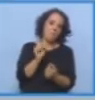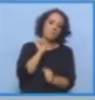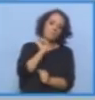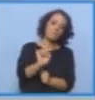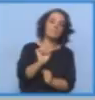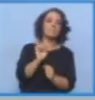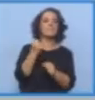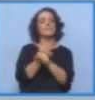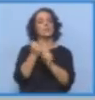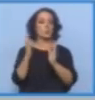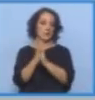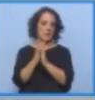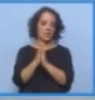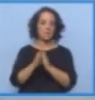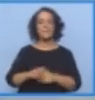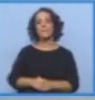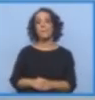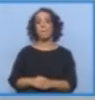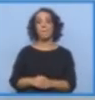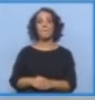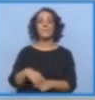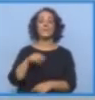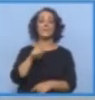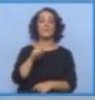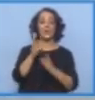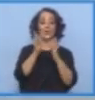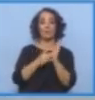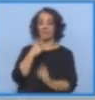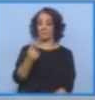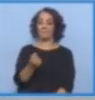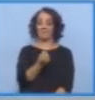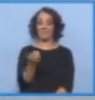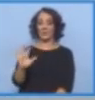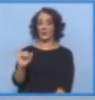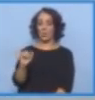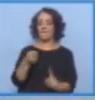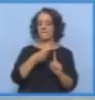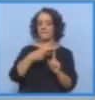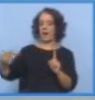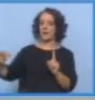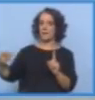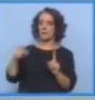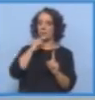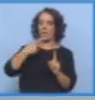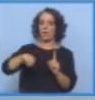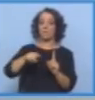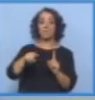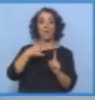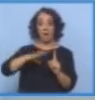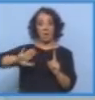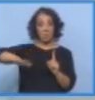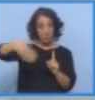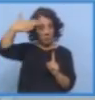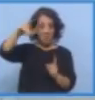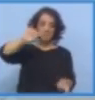serviço na Igreja. Jesus diz aos 12 essa frase que acredito tenha sido desconcertante: quem quiser ser o primeiro será o